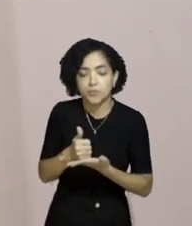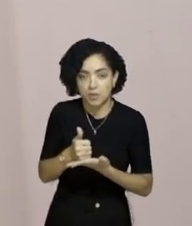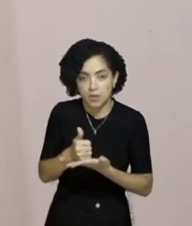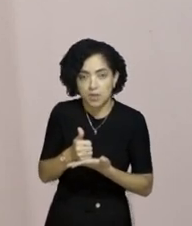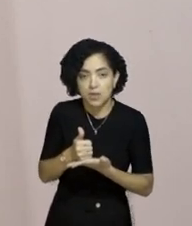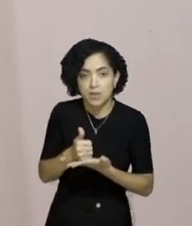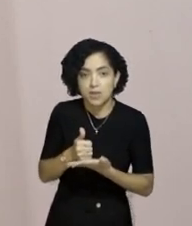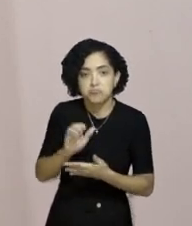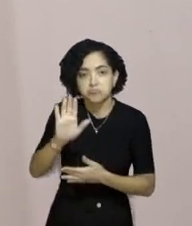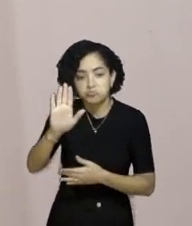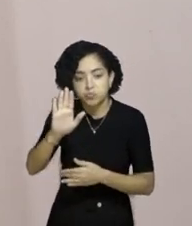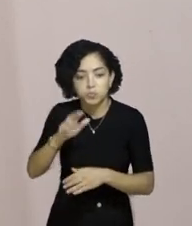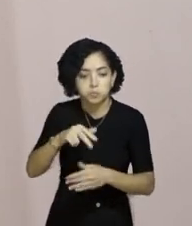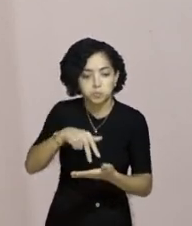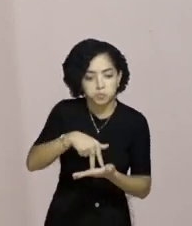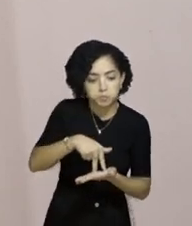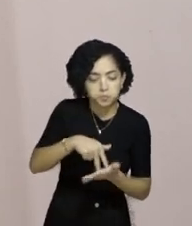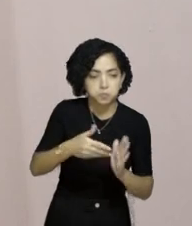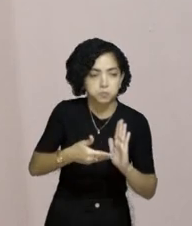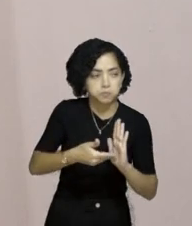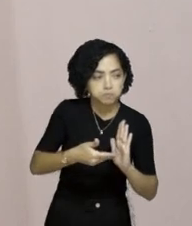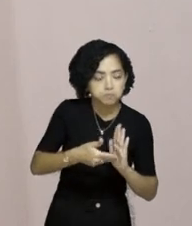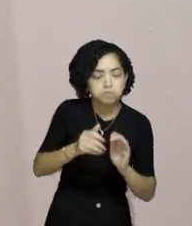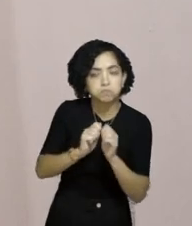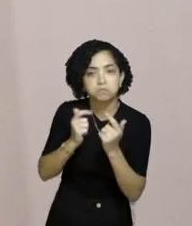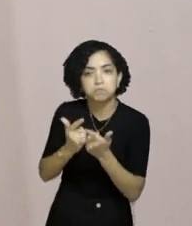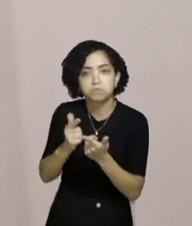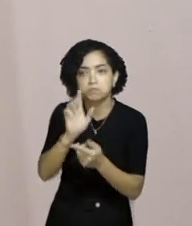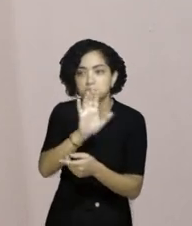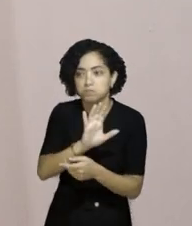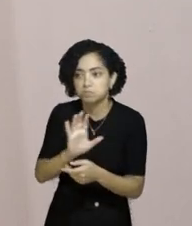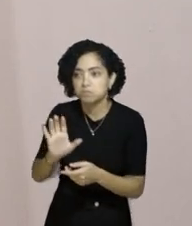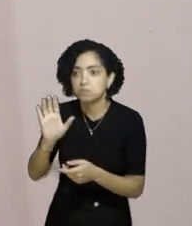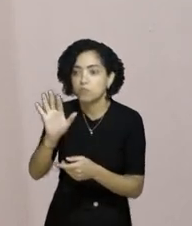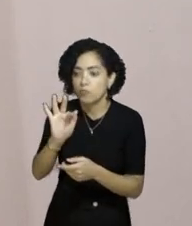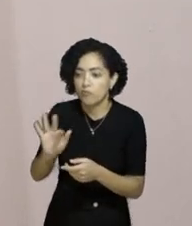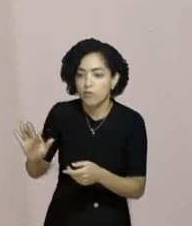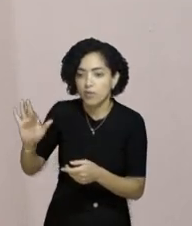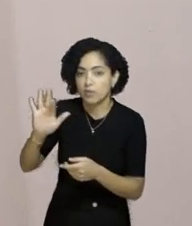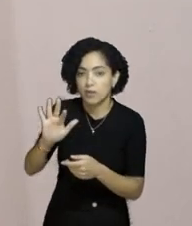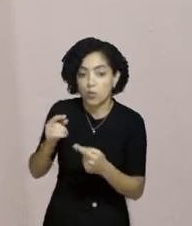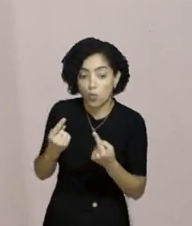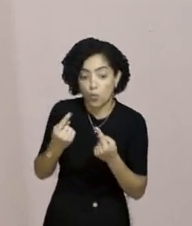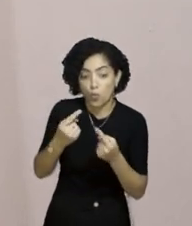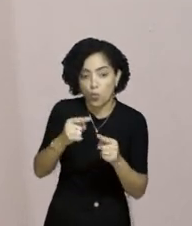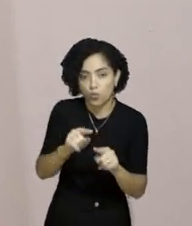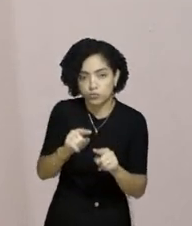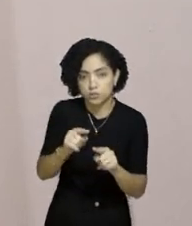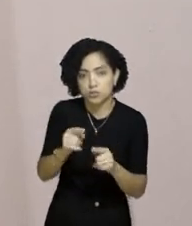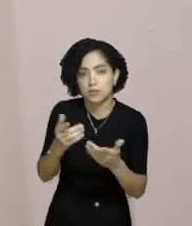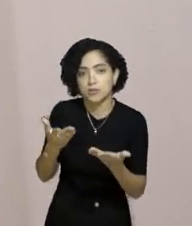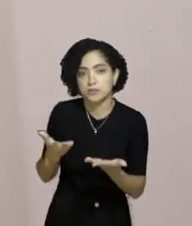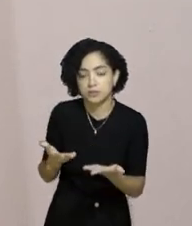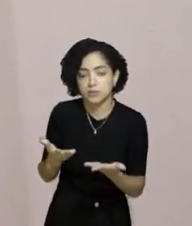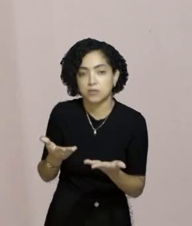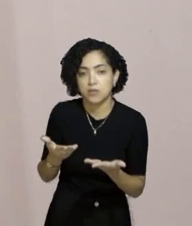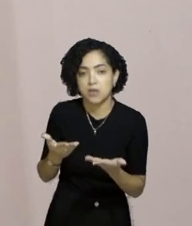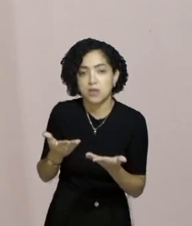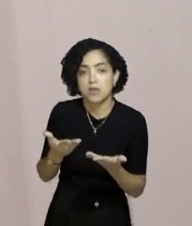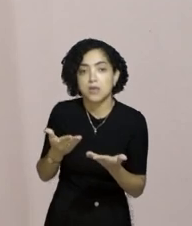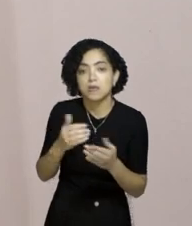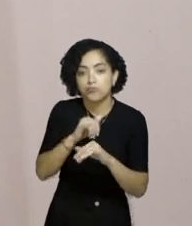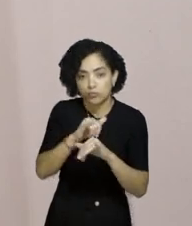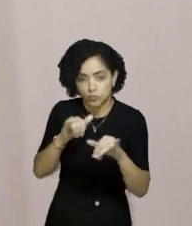Tribuna seja na câmara de vereador nas assembleias legislativas no cenário Federal contra essa atrocidade e comunicar que eu estou